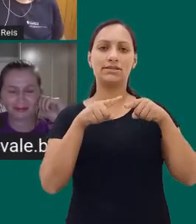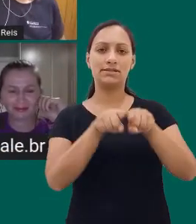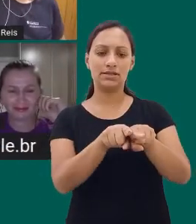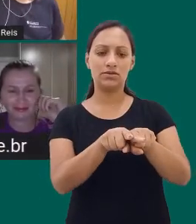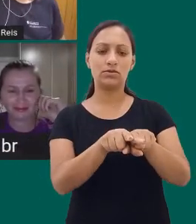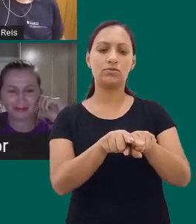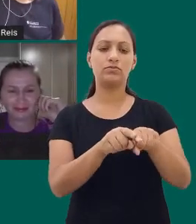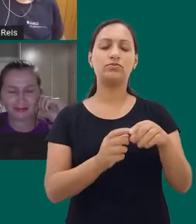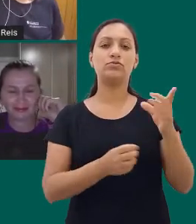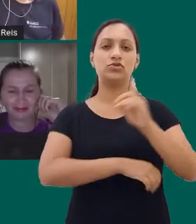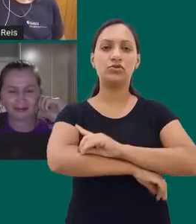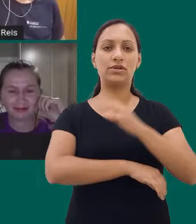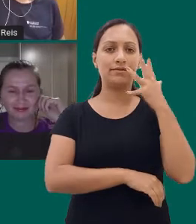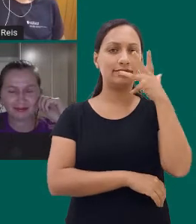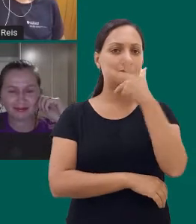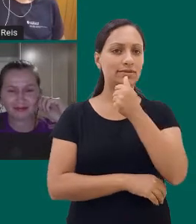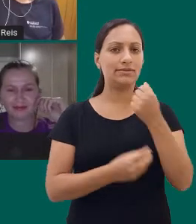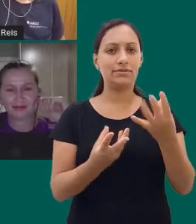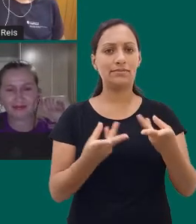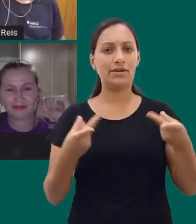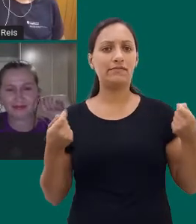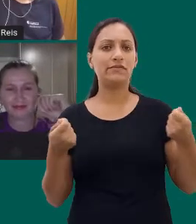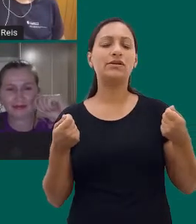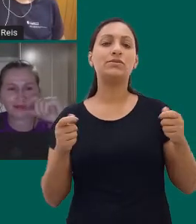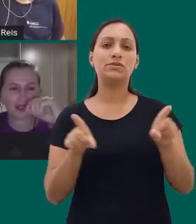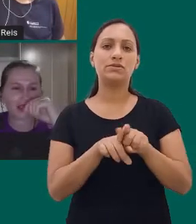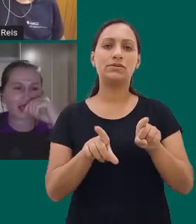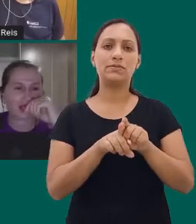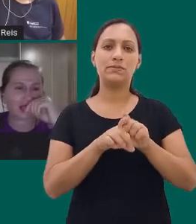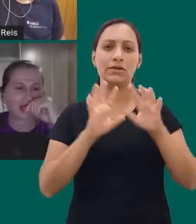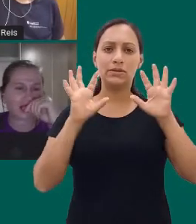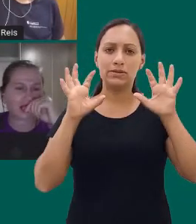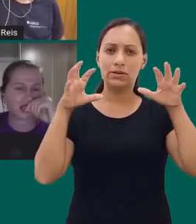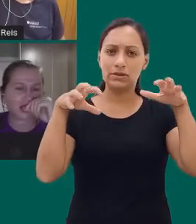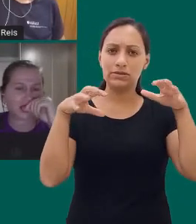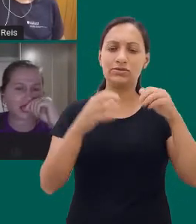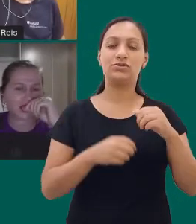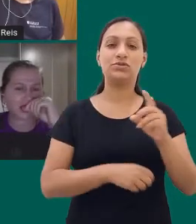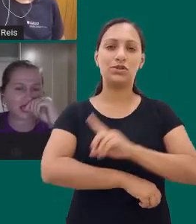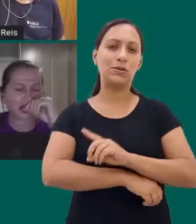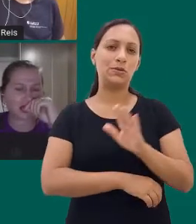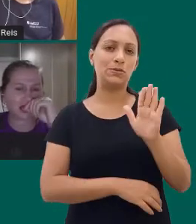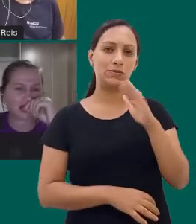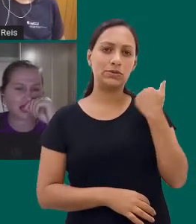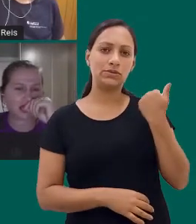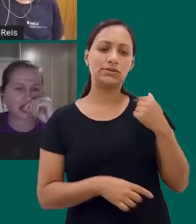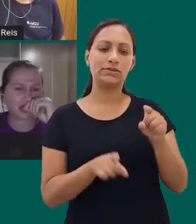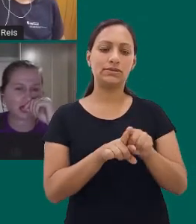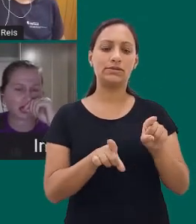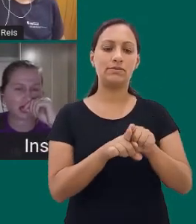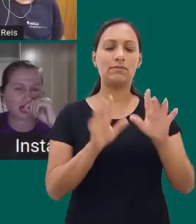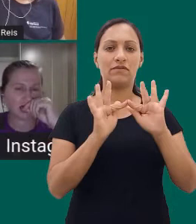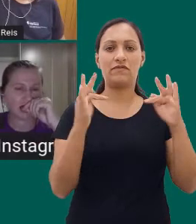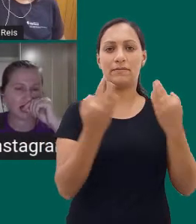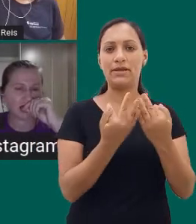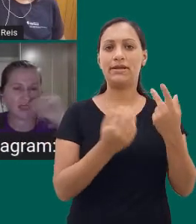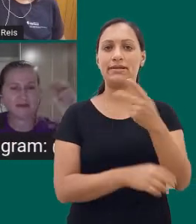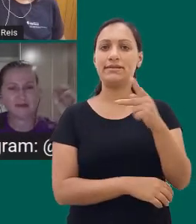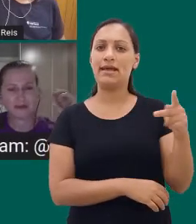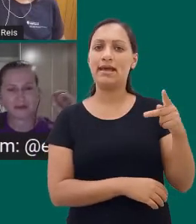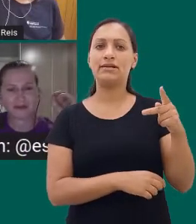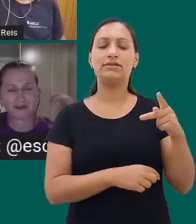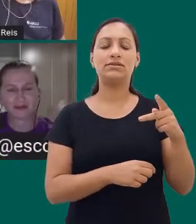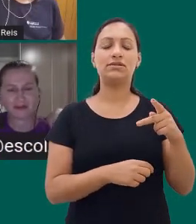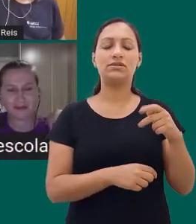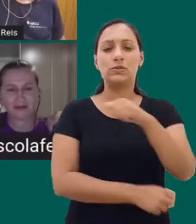Tivemos um dia lindo, maravilhoso de Halloween, Dia de los Muertos. Os meus estudantes, as famílias deles e todo mundo aí, tá? Então, eu